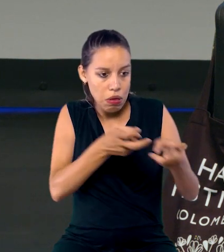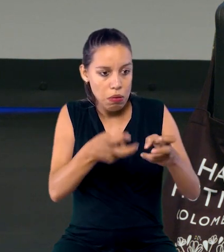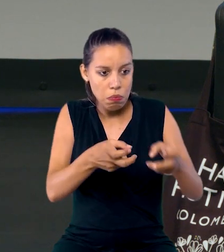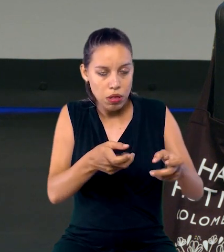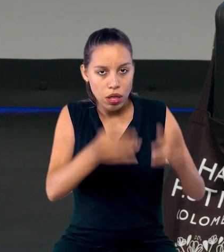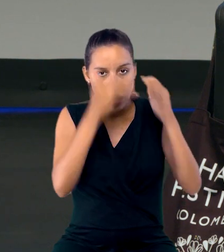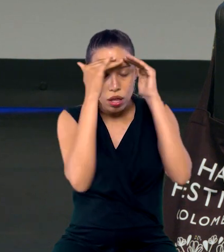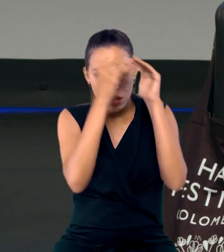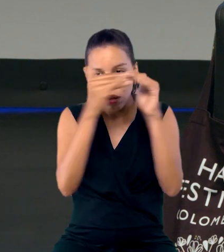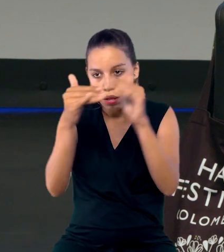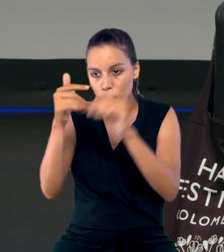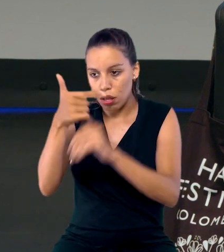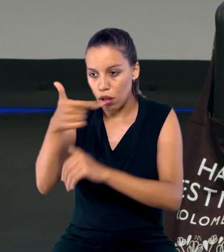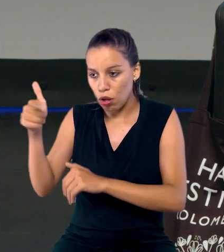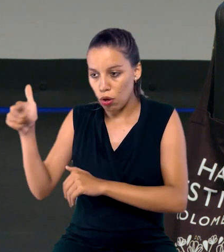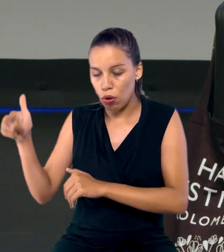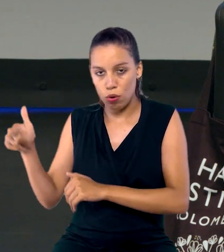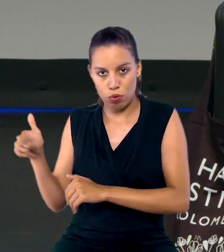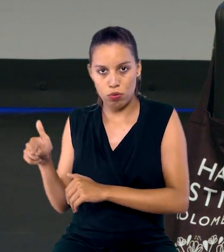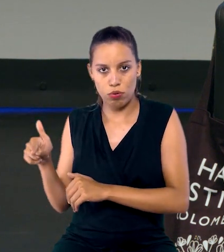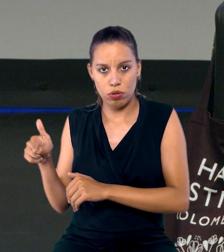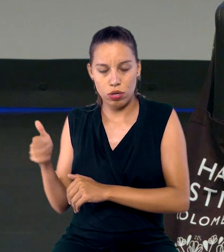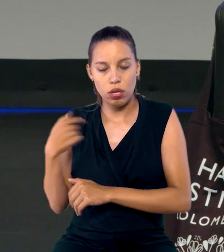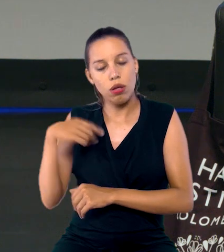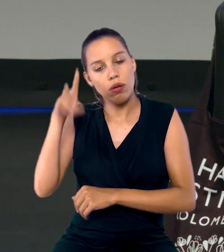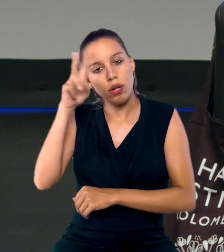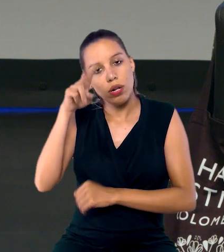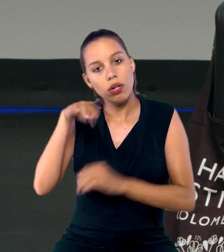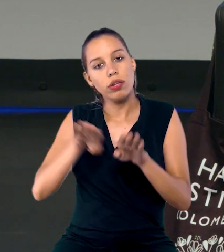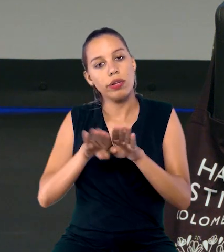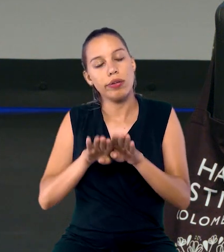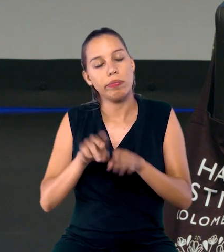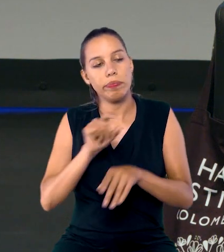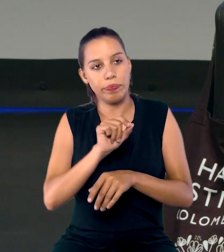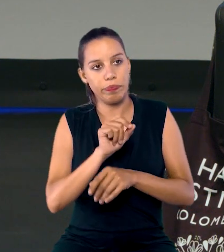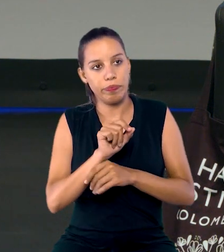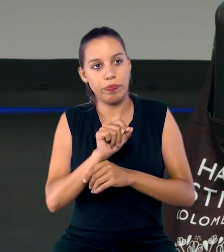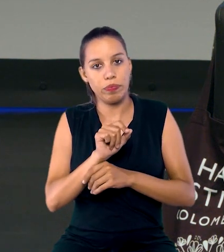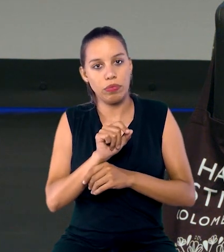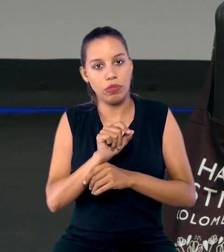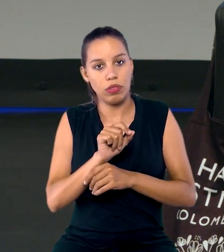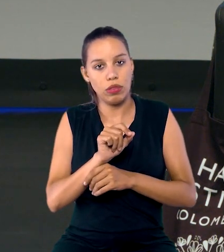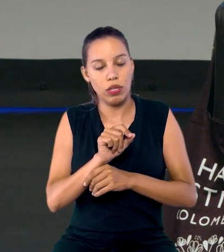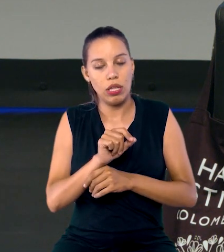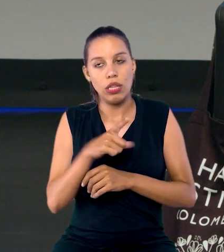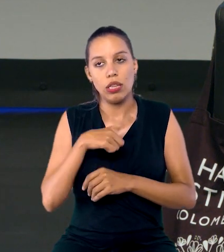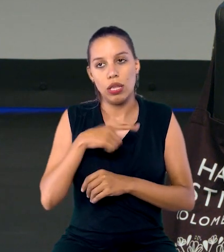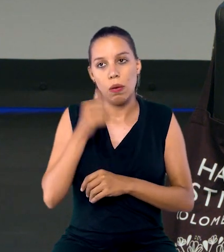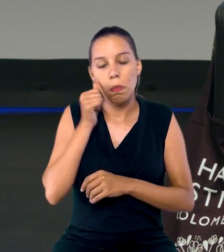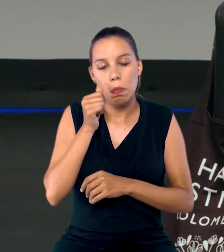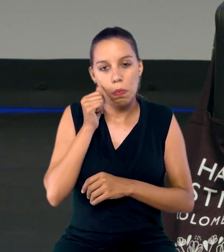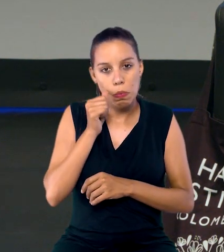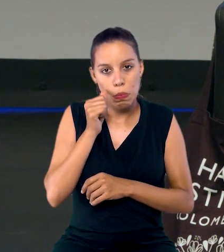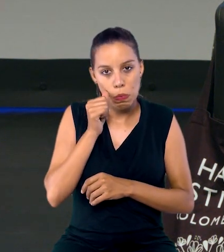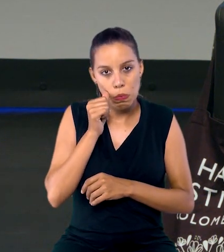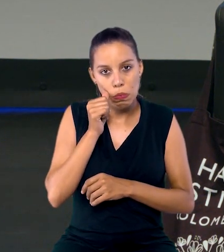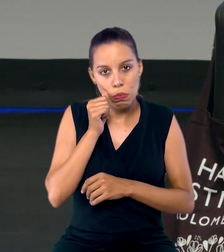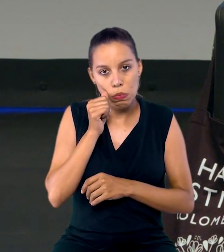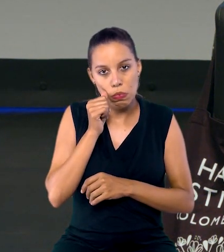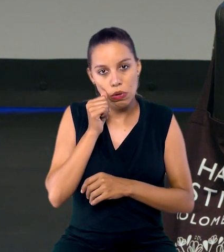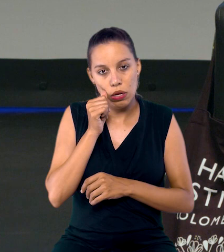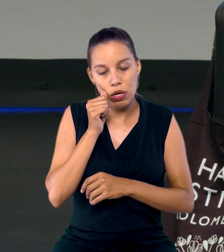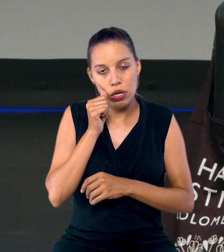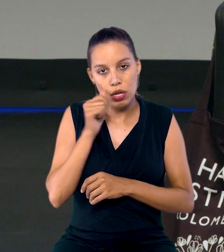gesto, né? E eu lembrei também de ouvindo de uma parenta chamada Linda